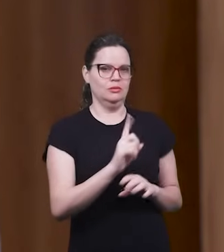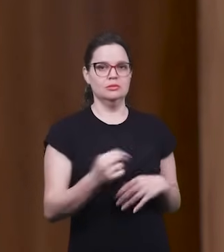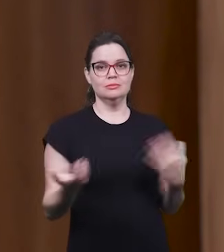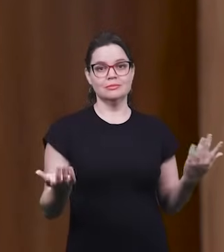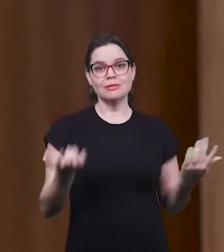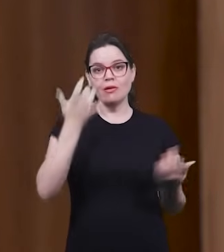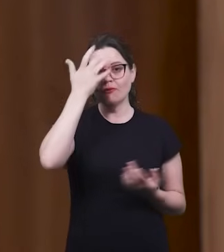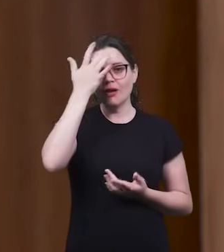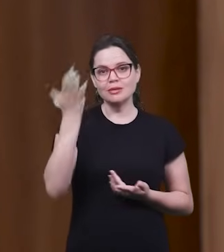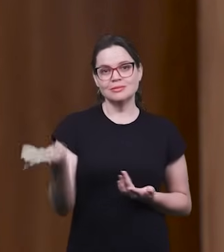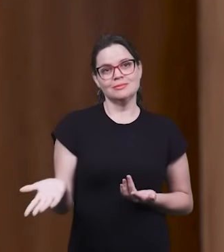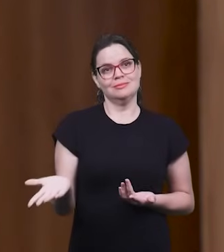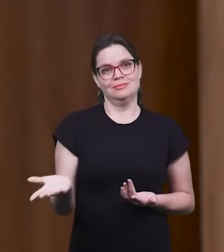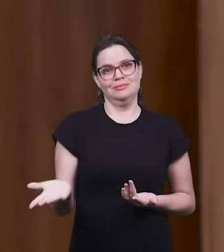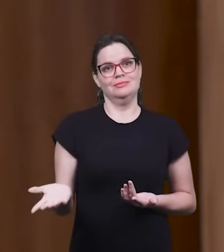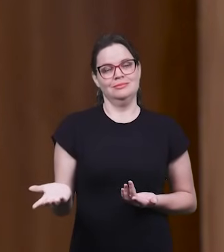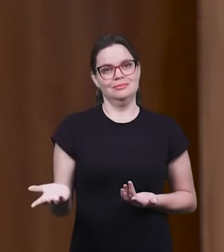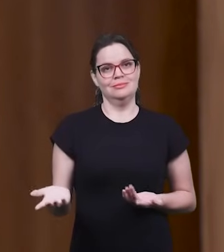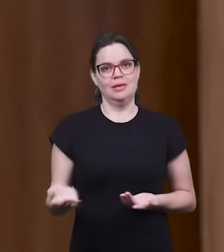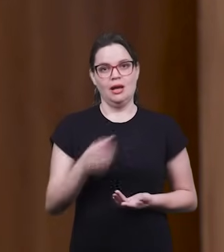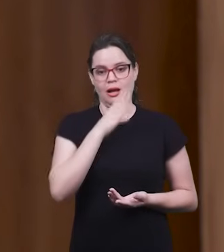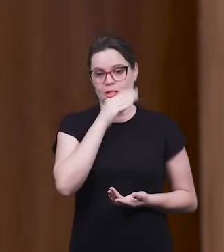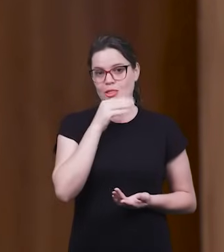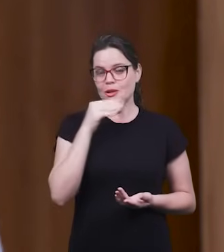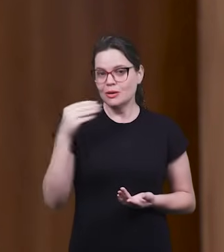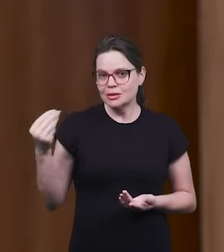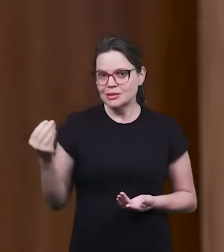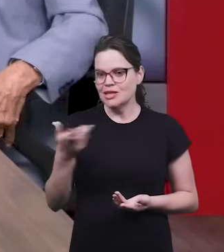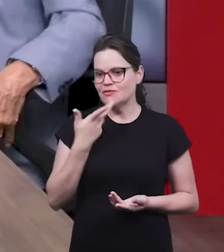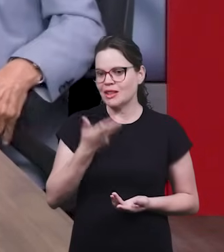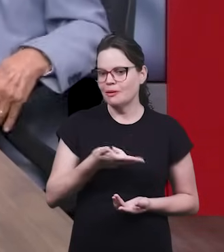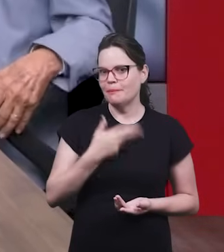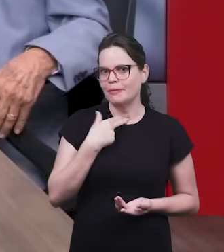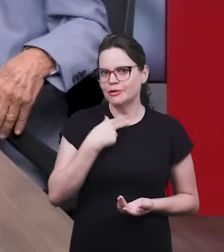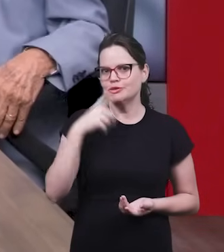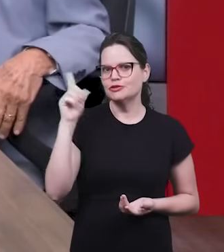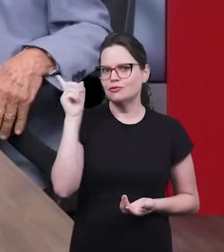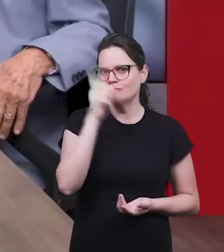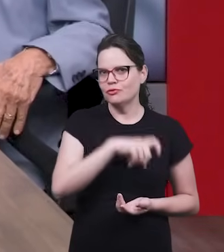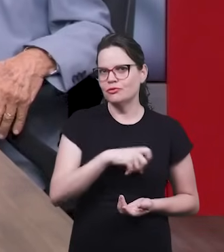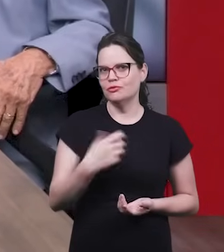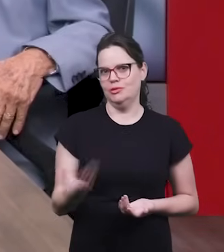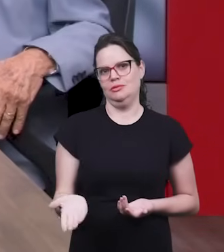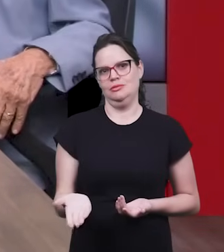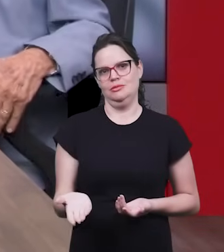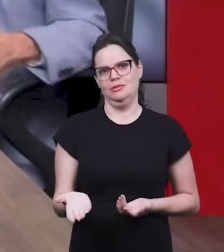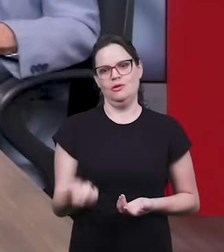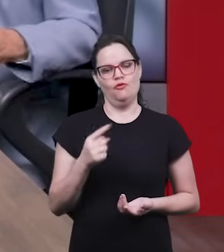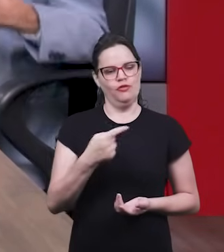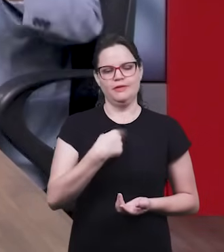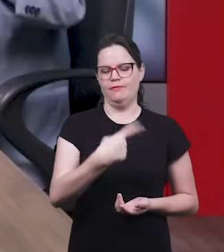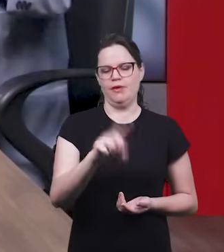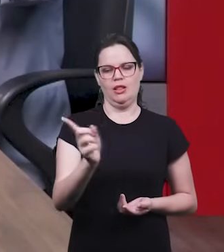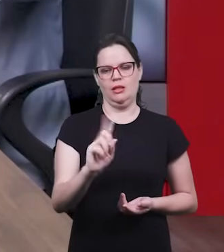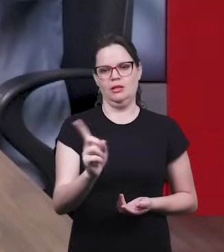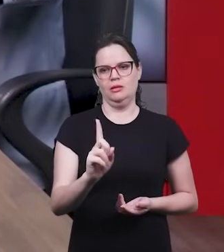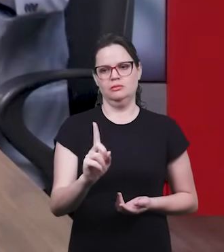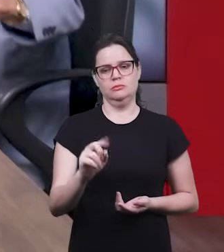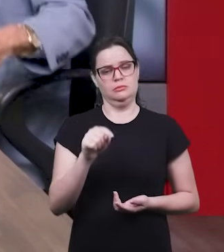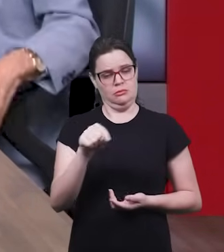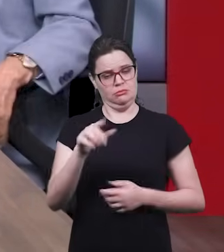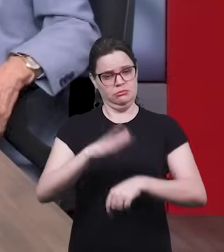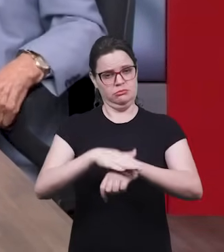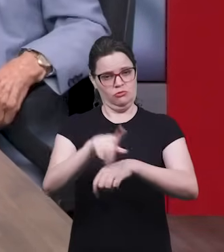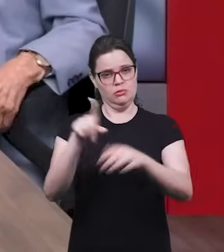facilidade, não? Pra adolescente, né? Estava próximo, dizer, né? Para você dizer para adolescente que ela não vai. Não, você